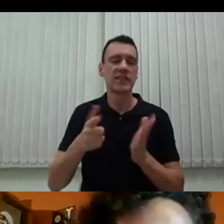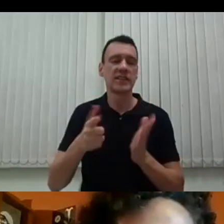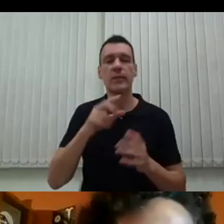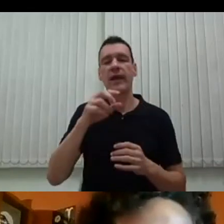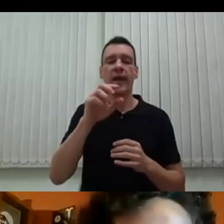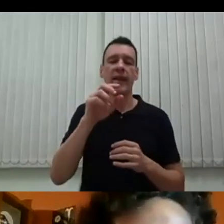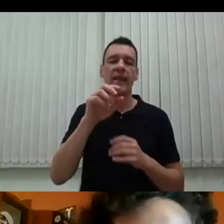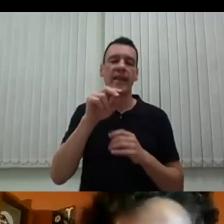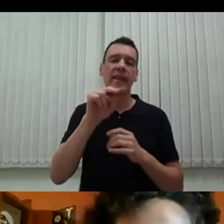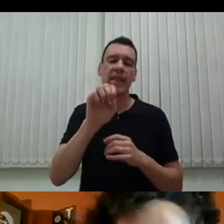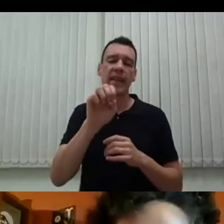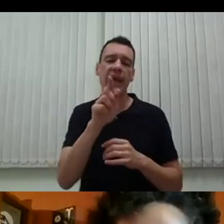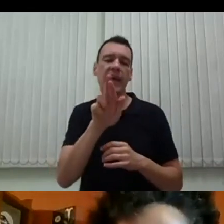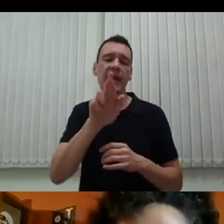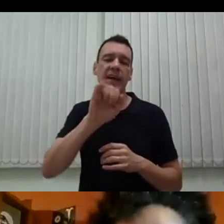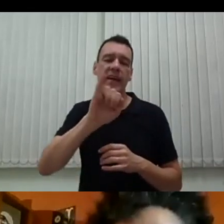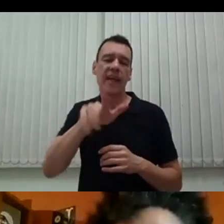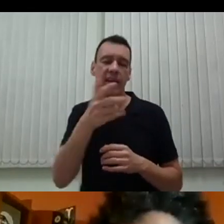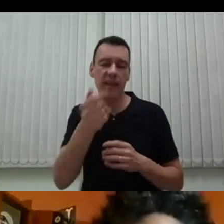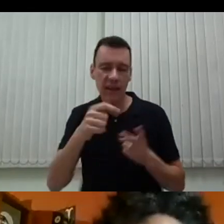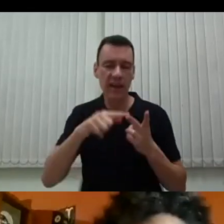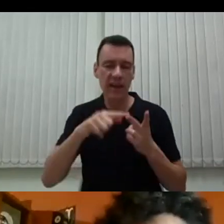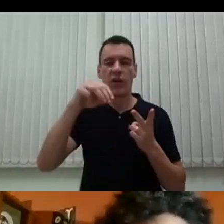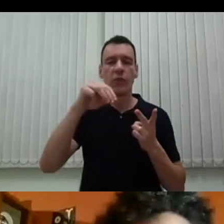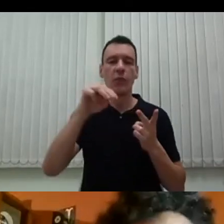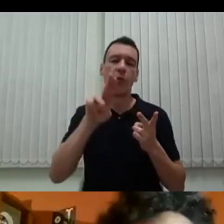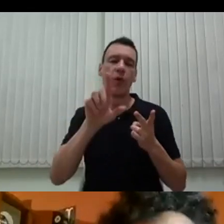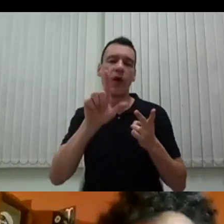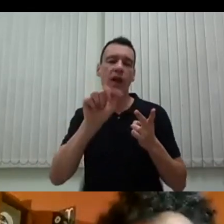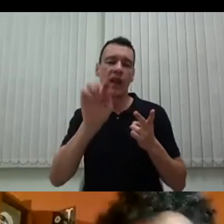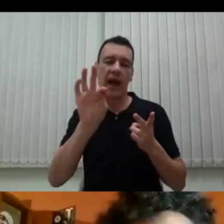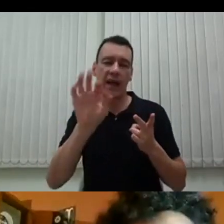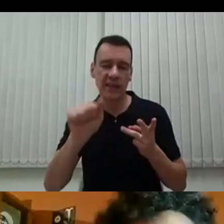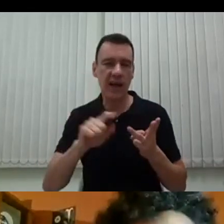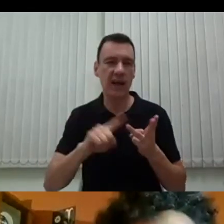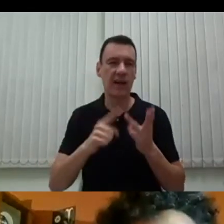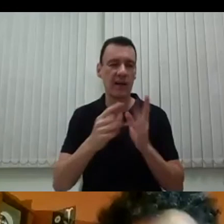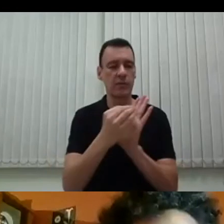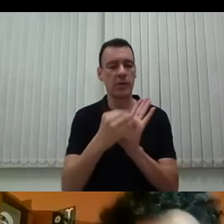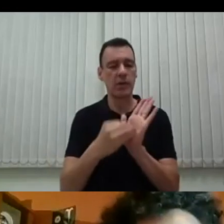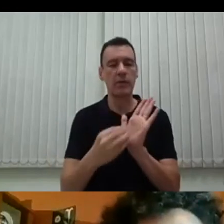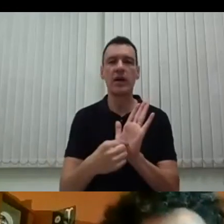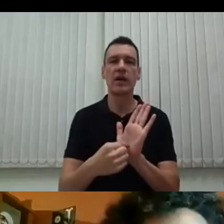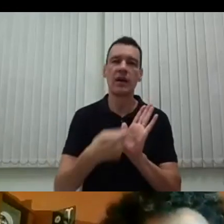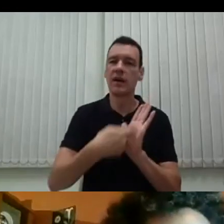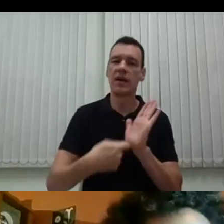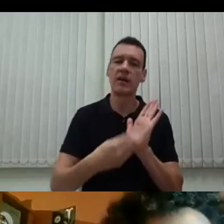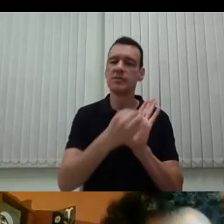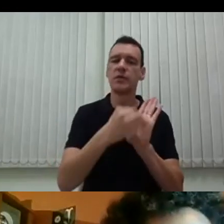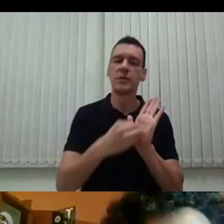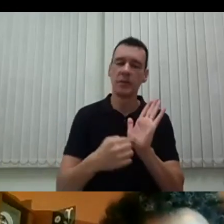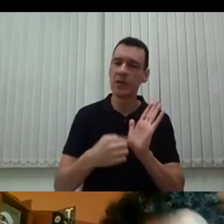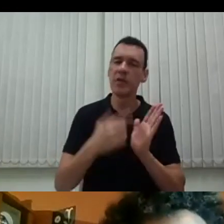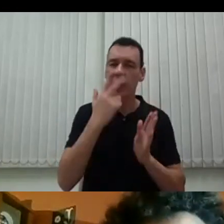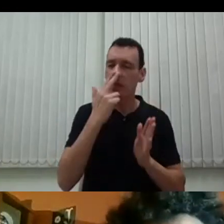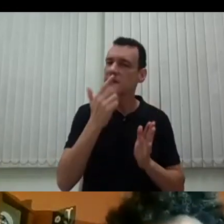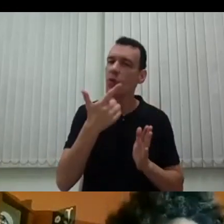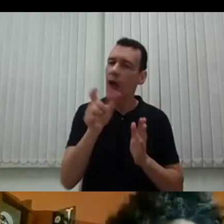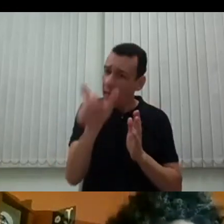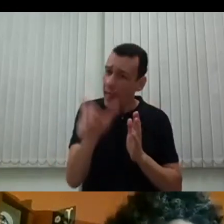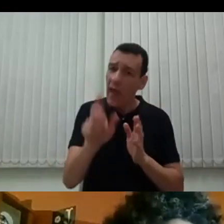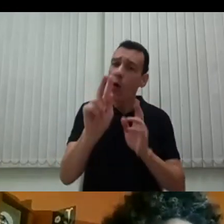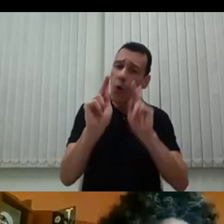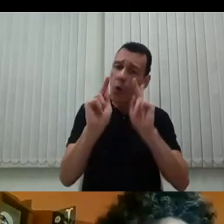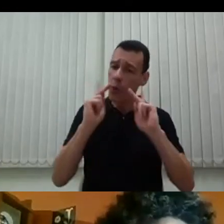nome, não tem sobrenome, não tem humanidade, gente. Então, isso daí é um detalhe que quando a gente que teve